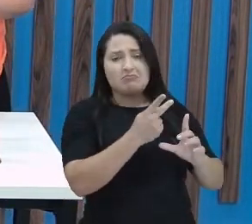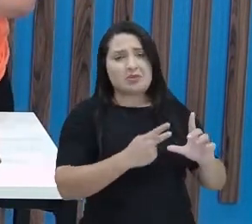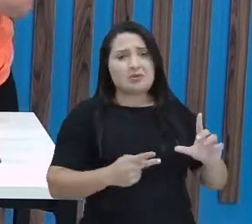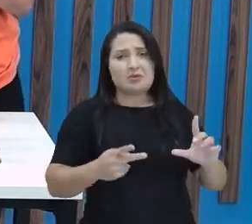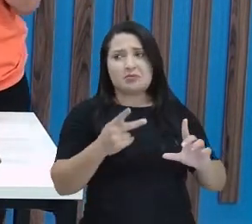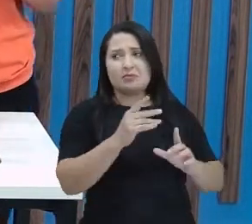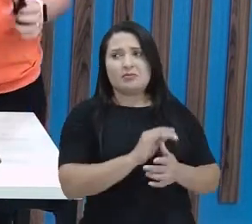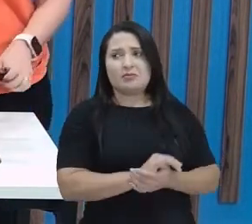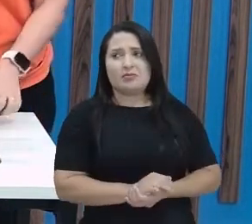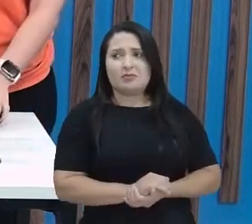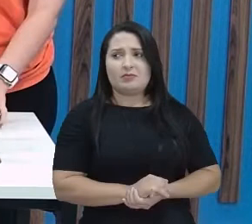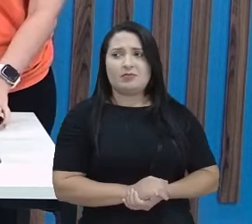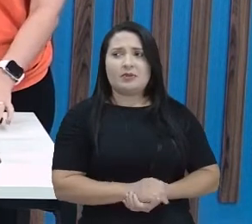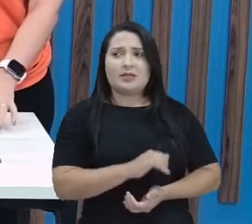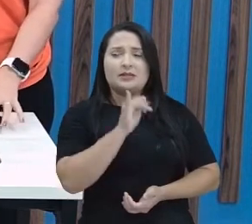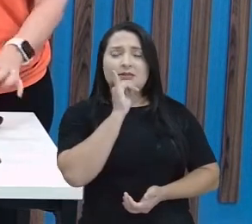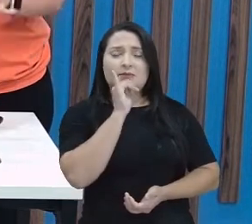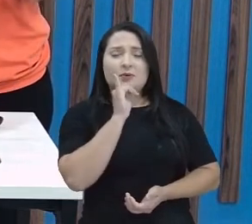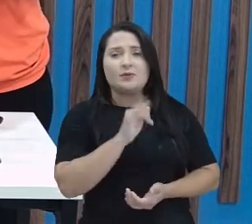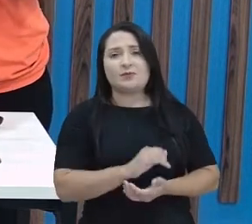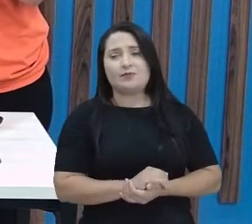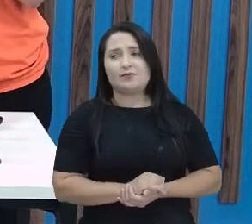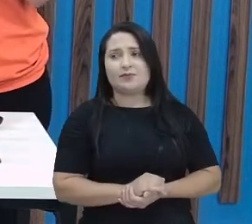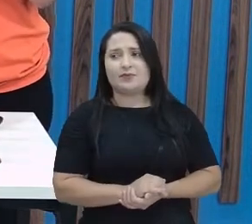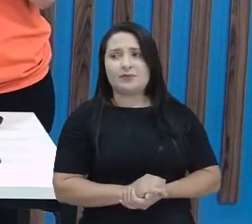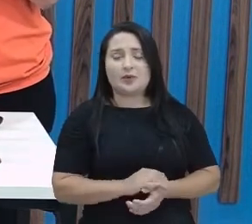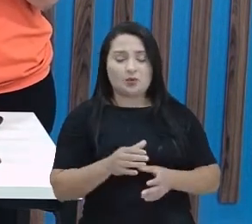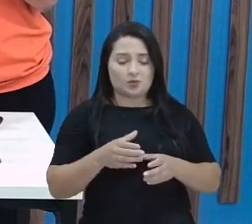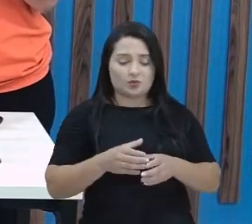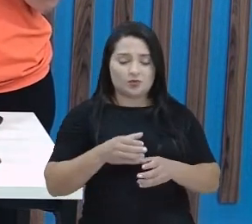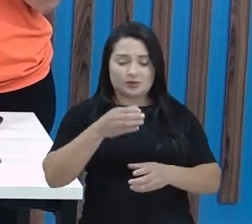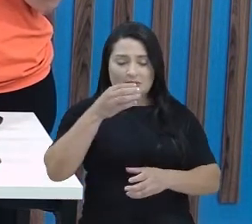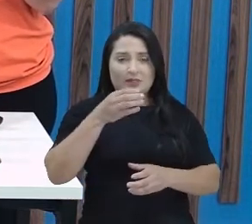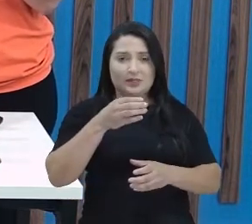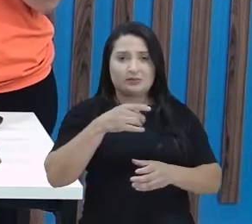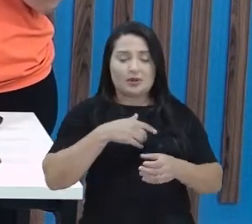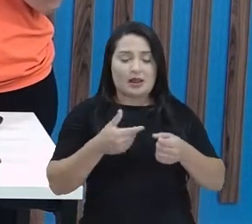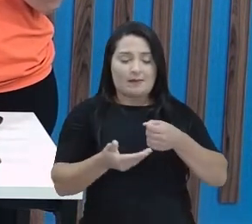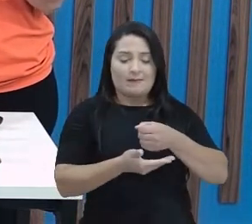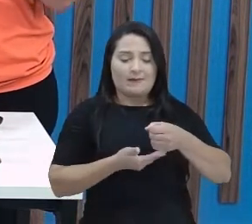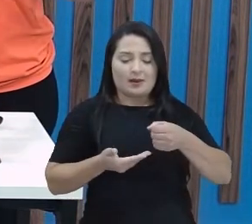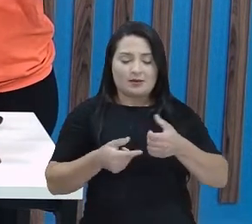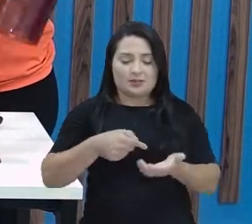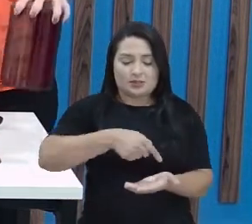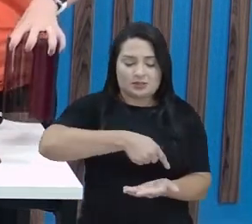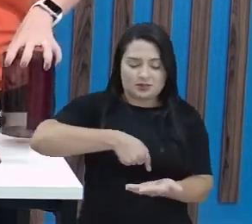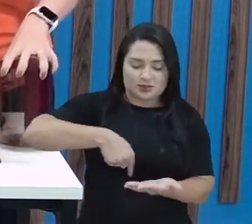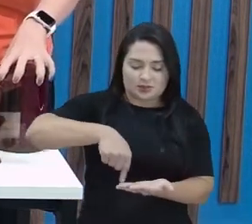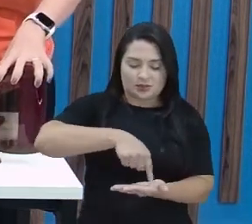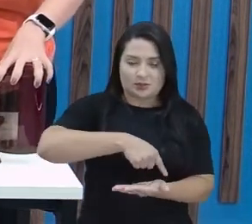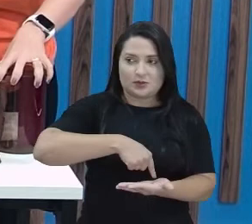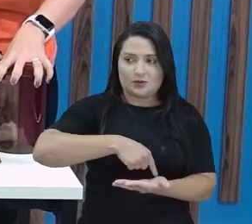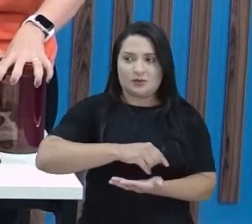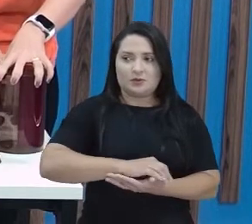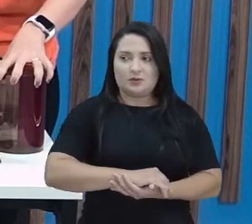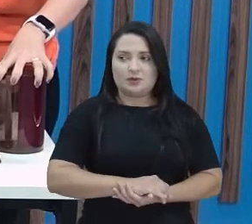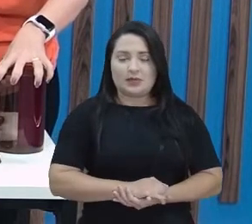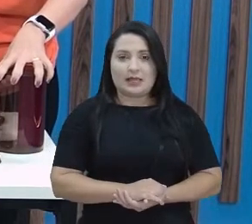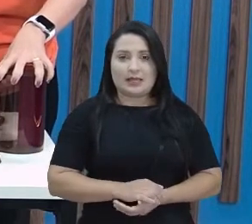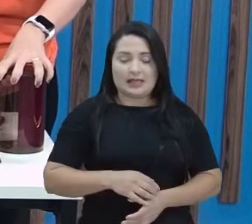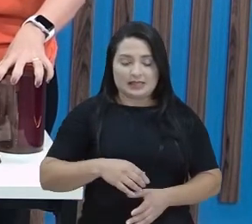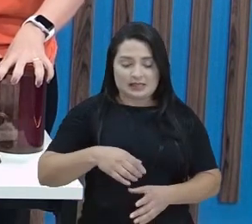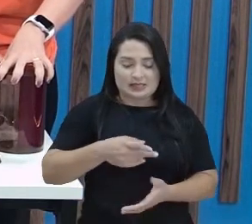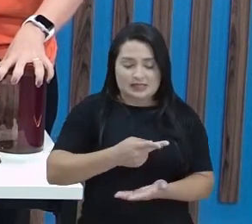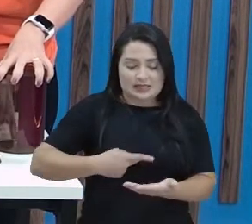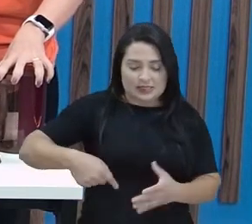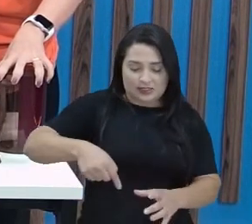desses sólidos. Então, se eu pegar, por exemplo, o cilindro que tem a base circular e fazer o desenho